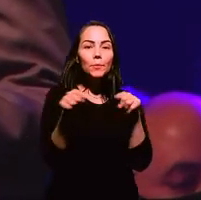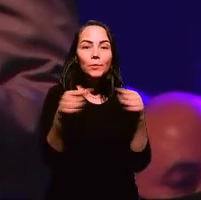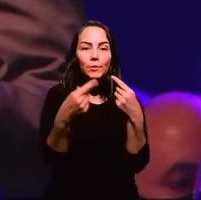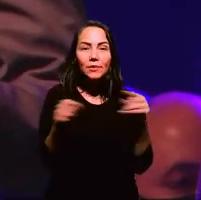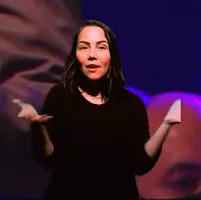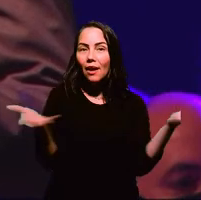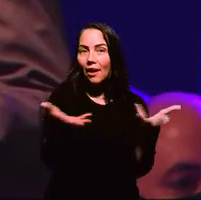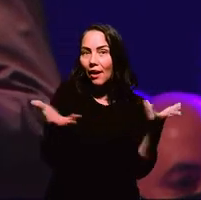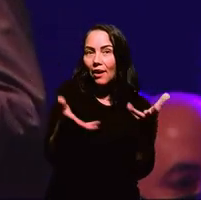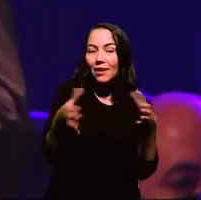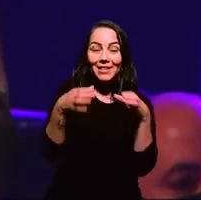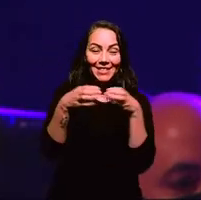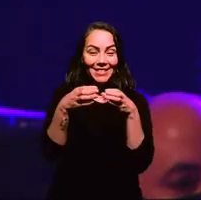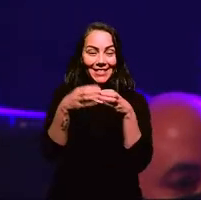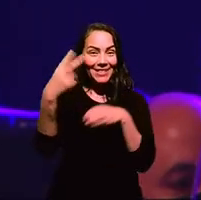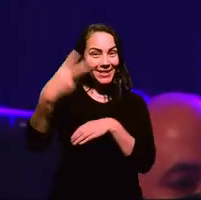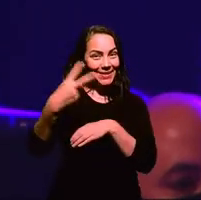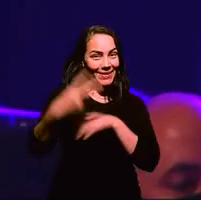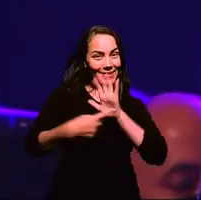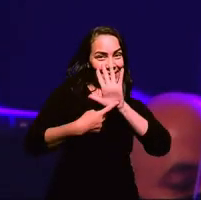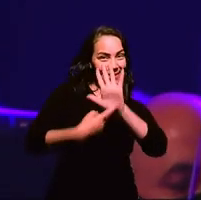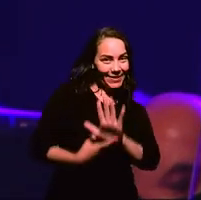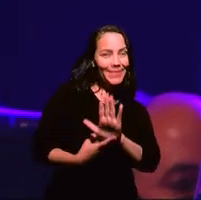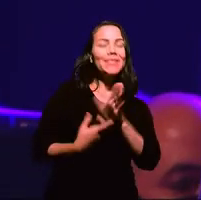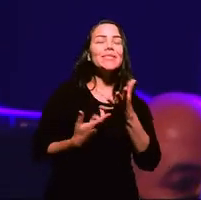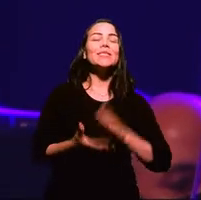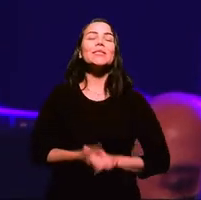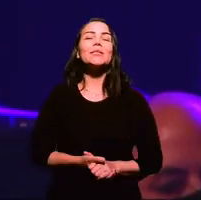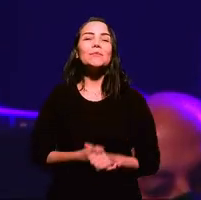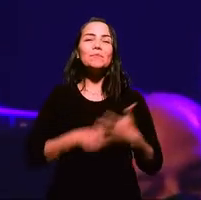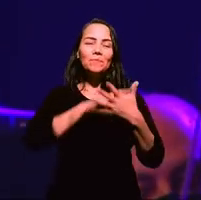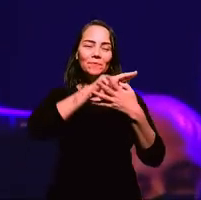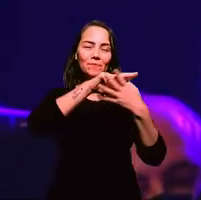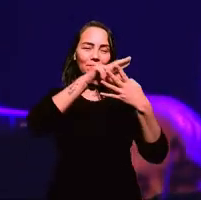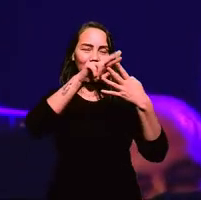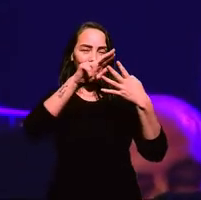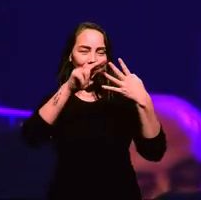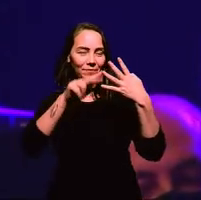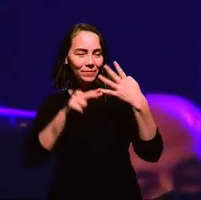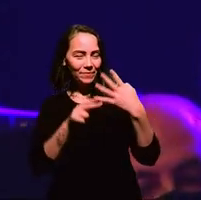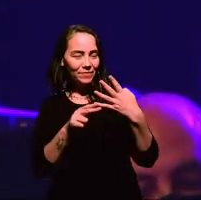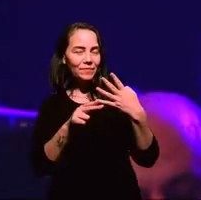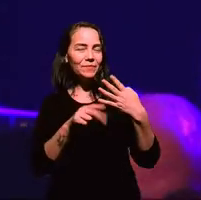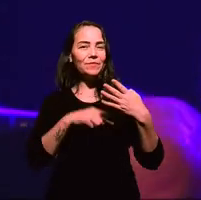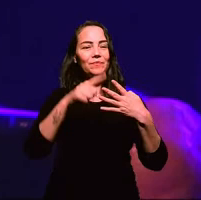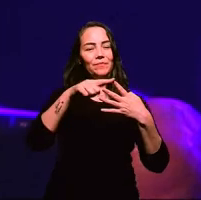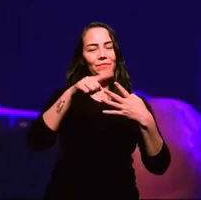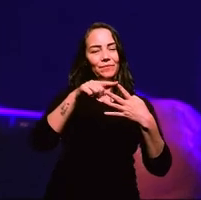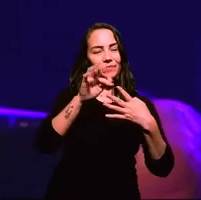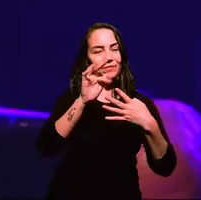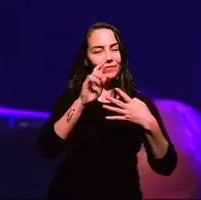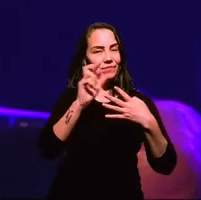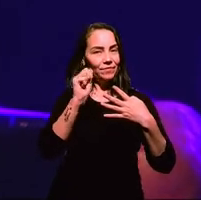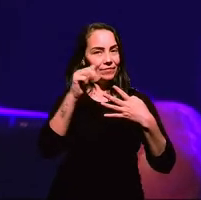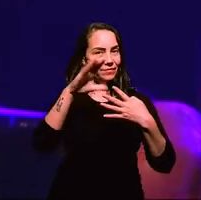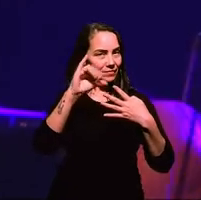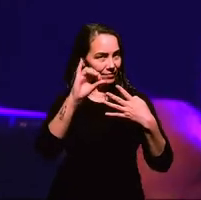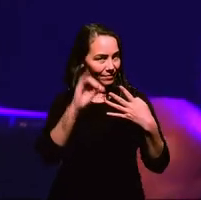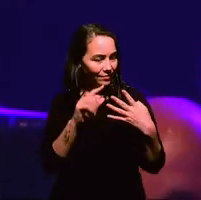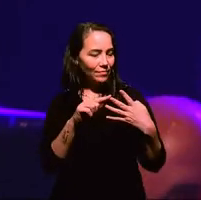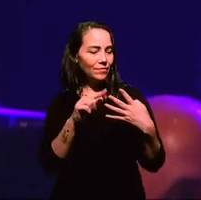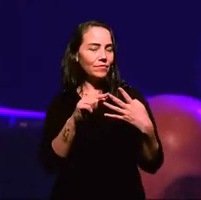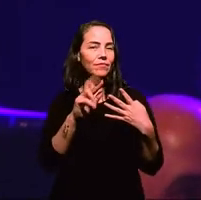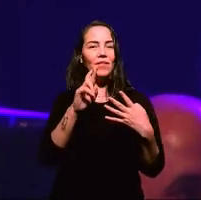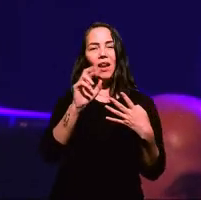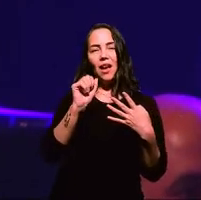dessa segunda parte, o Episódio Sinfônico, Francisco Braga, logo em seguida Pavane, de